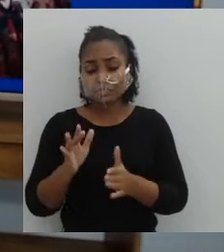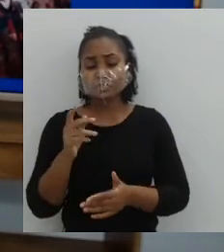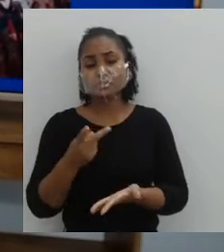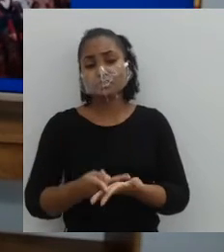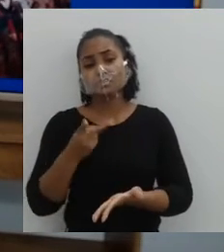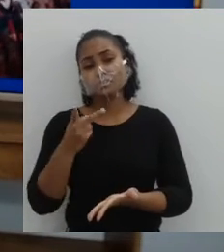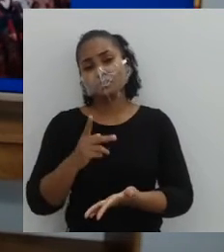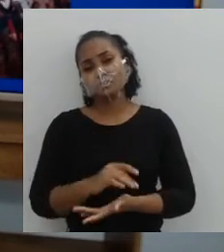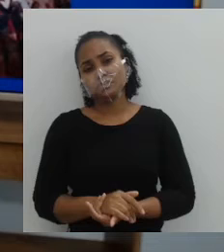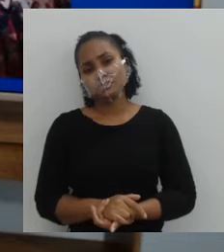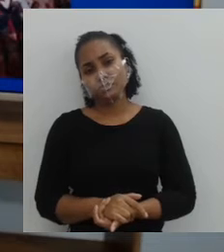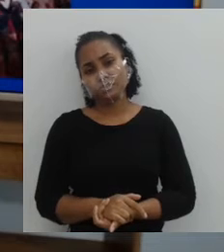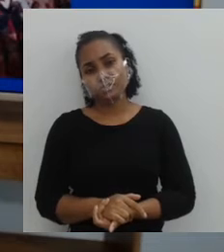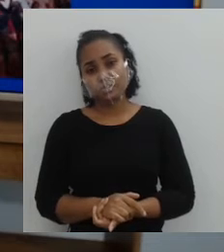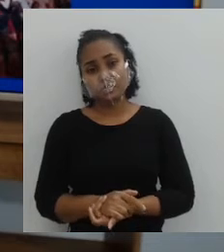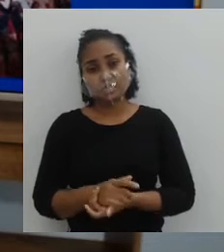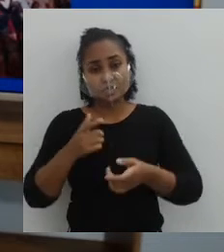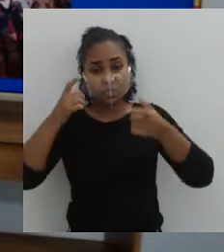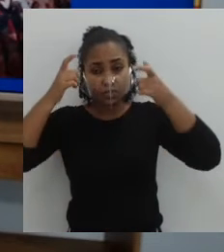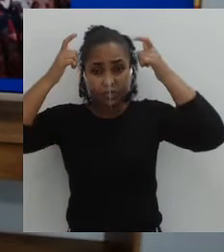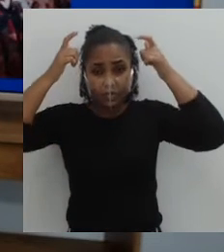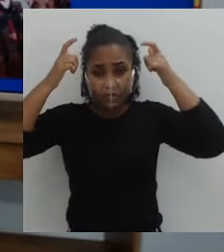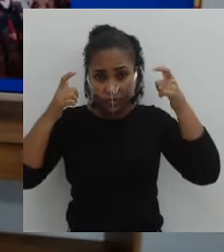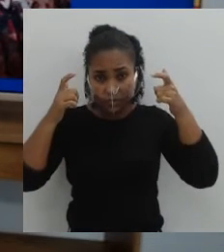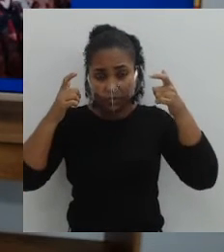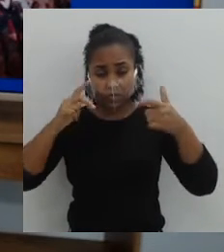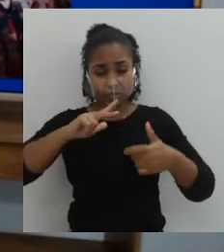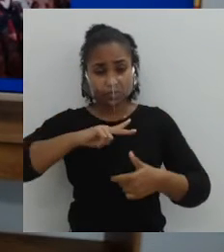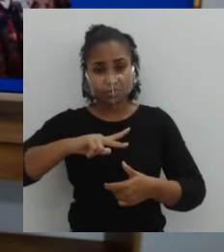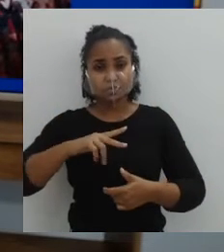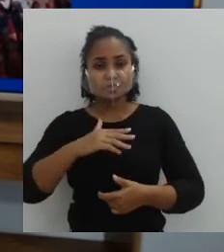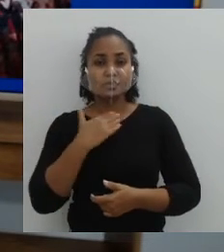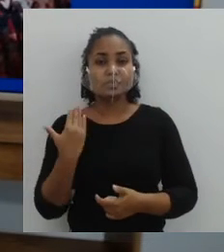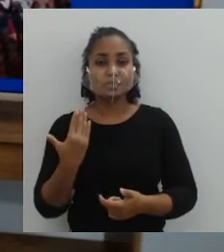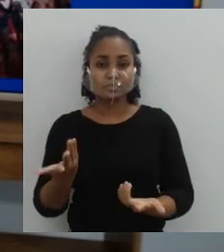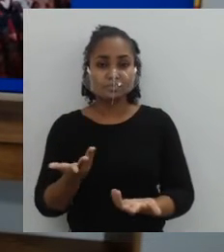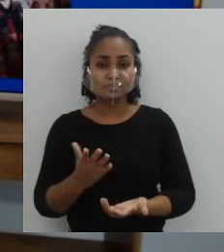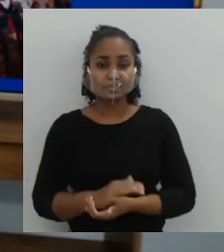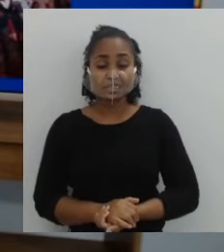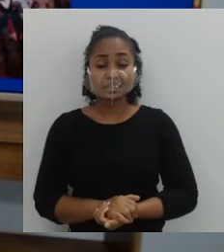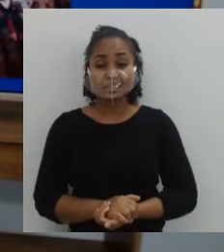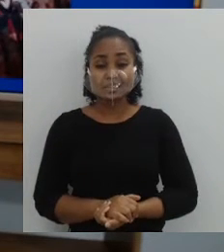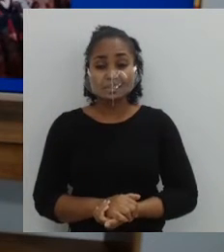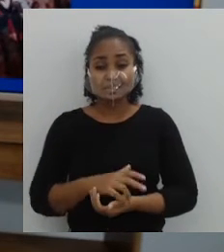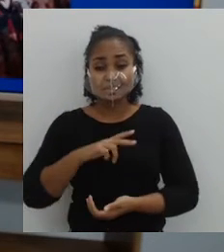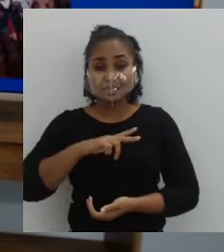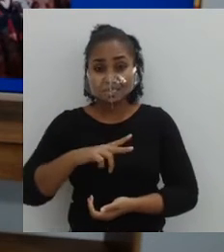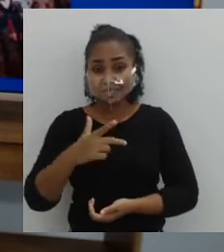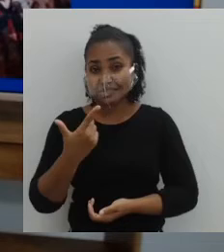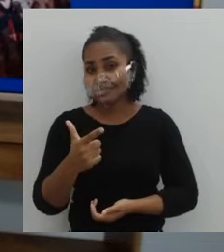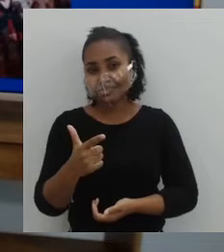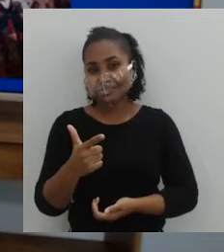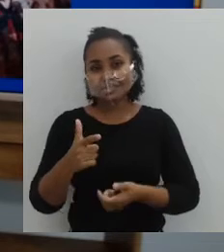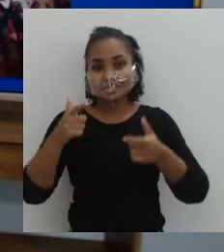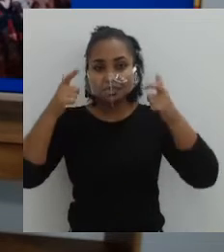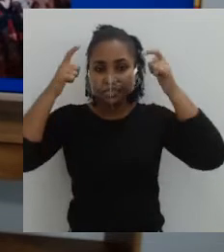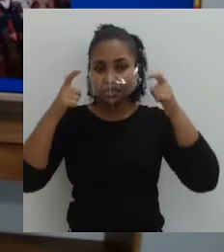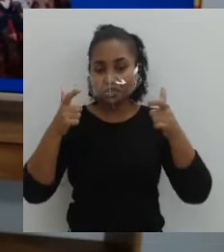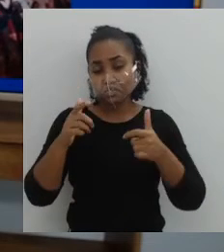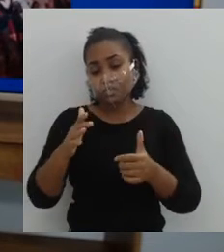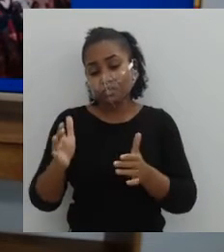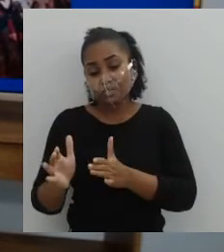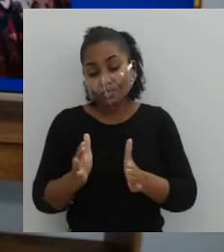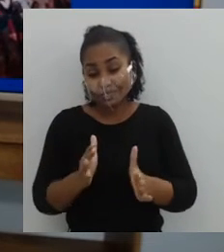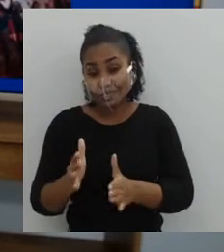acontece? O rei de Portugal vem a falecer. E Portugal fica sem rei por um momento,